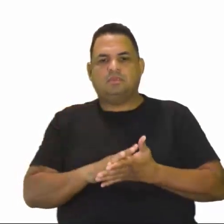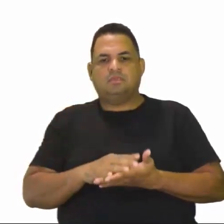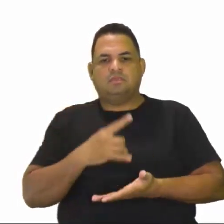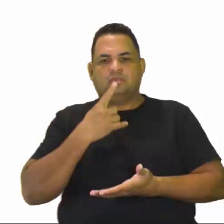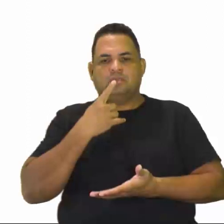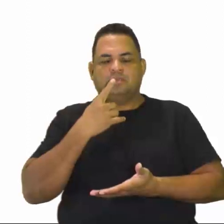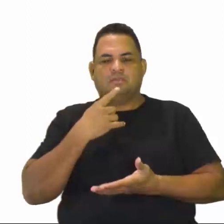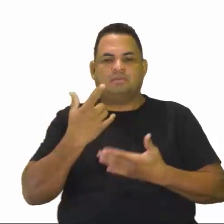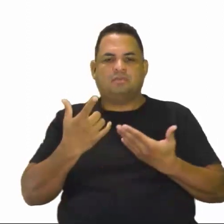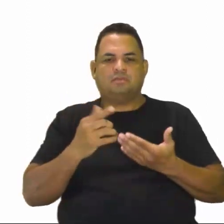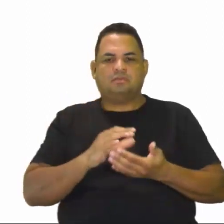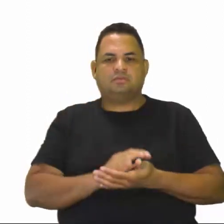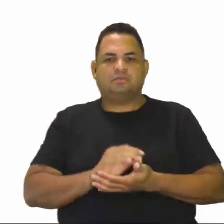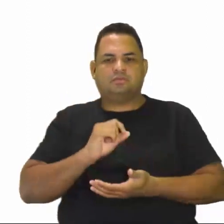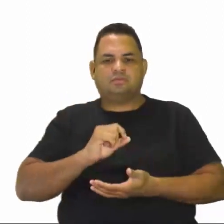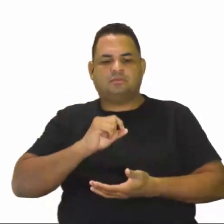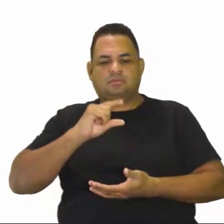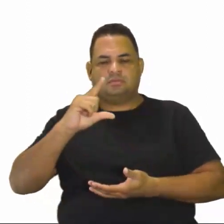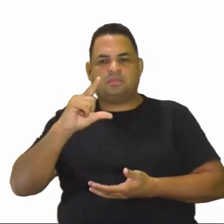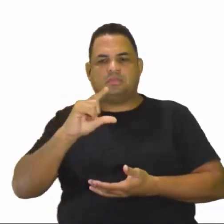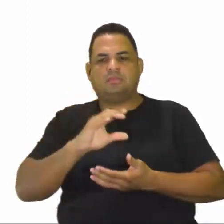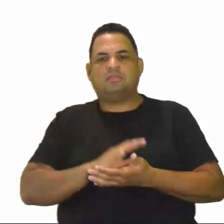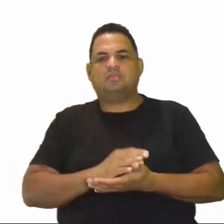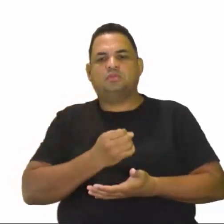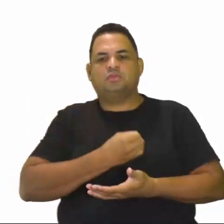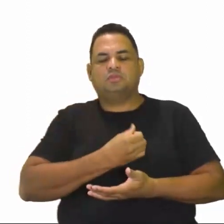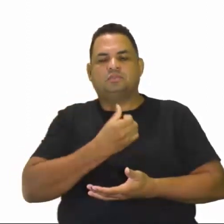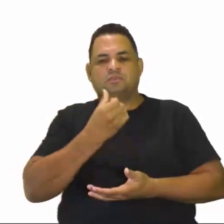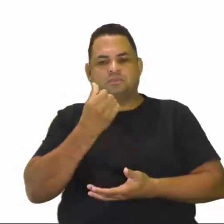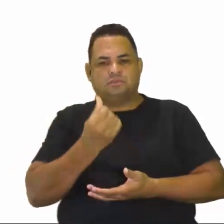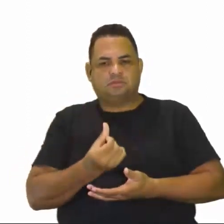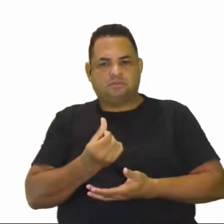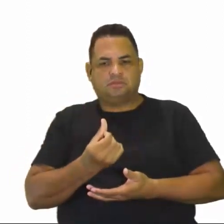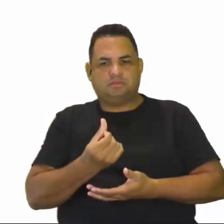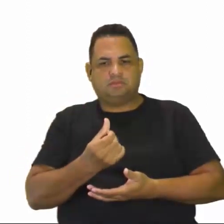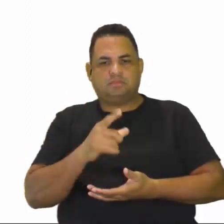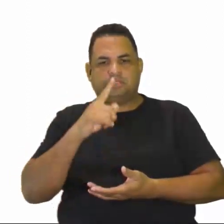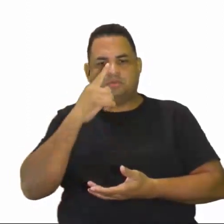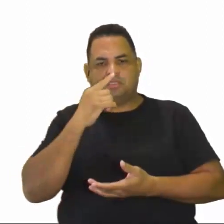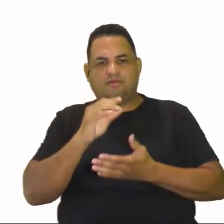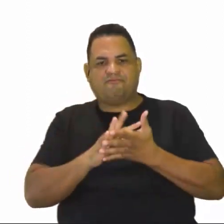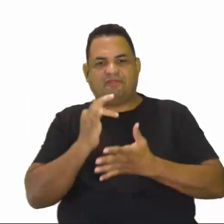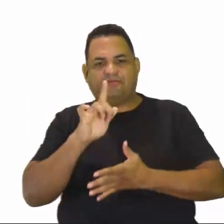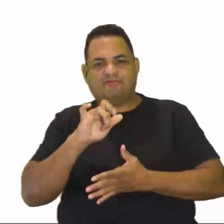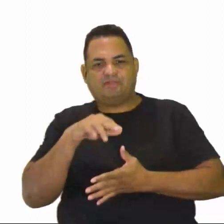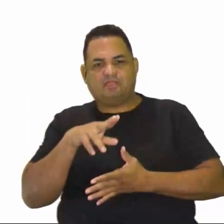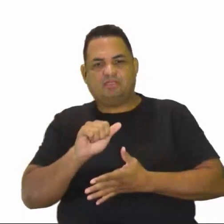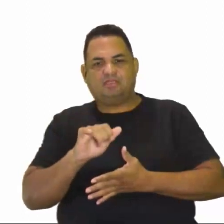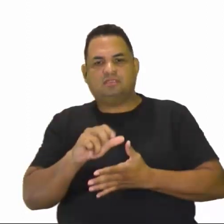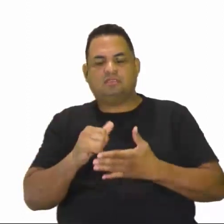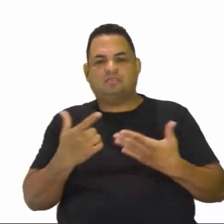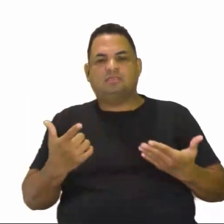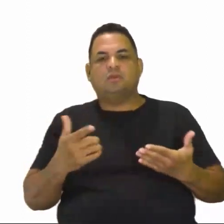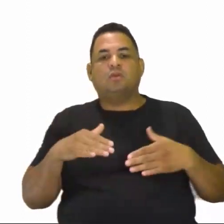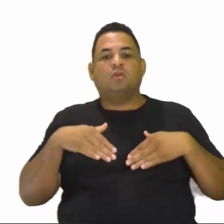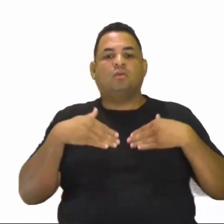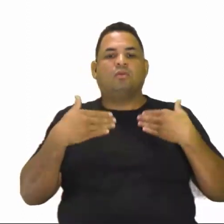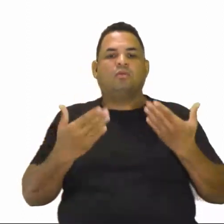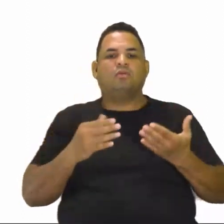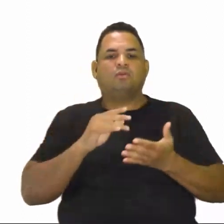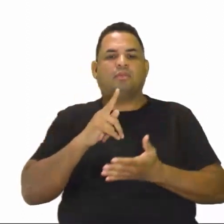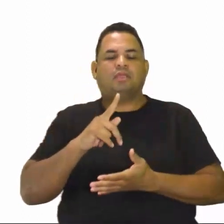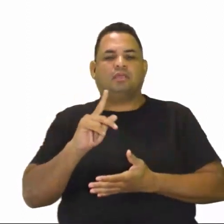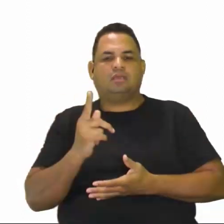vermelho. Quando ele é maior que 6, ele é amarelo. Nós temos a fenolftaleína. Quando